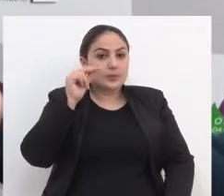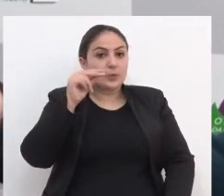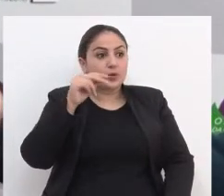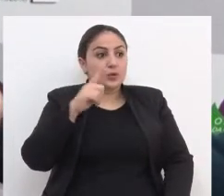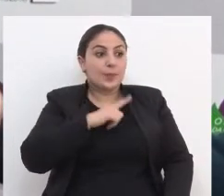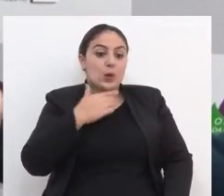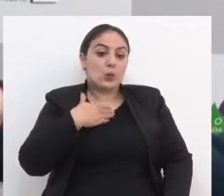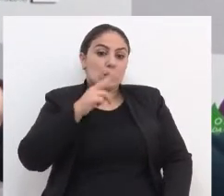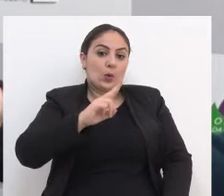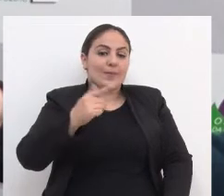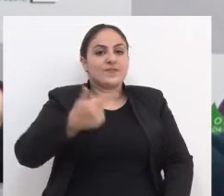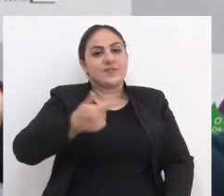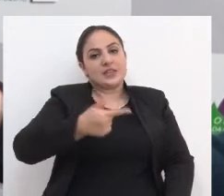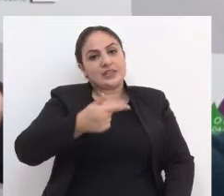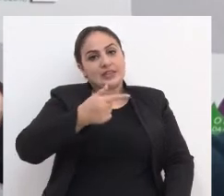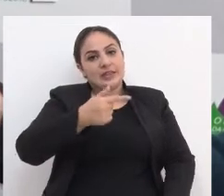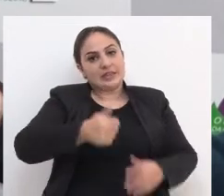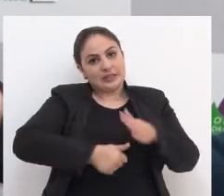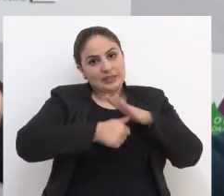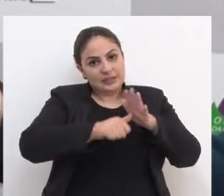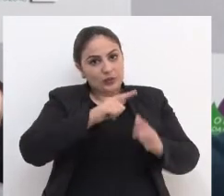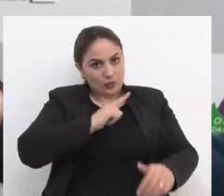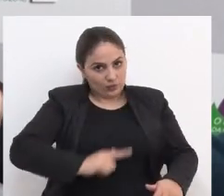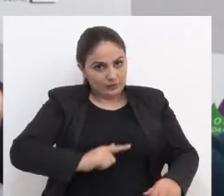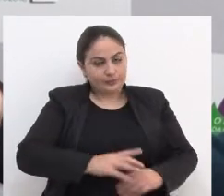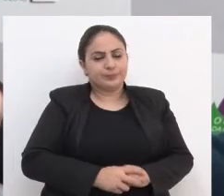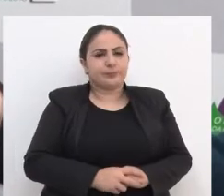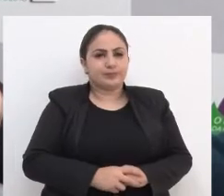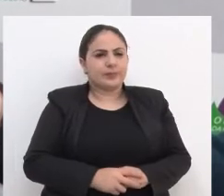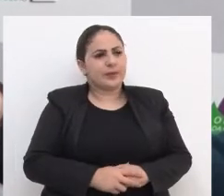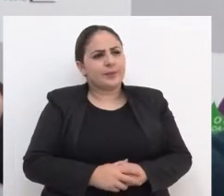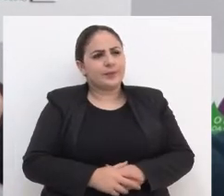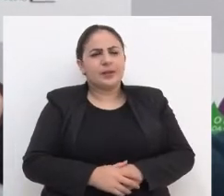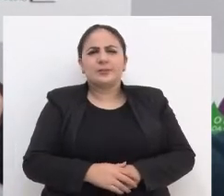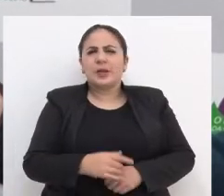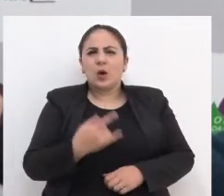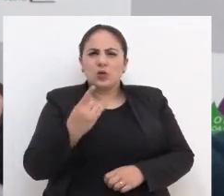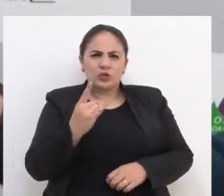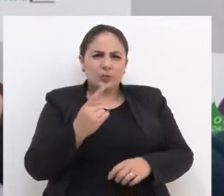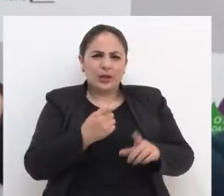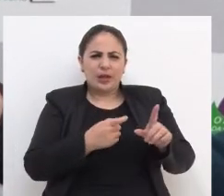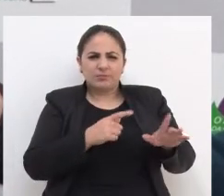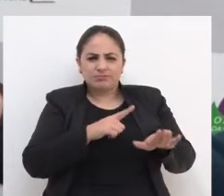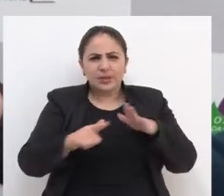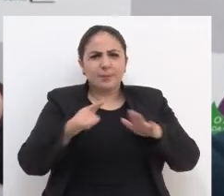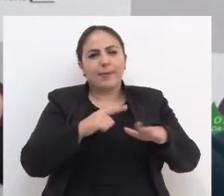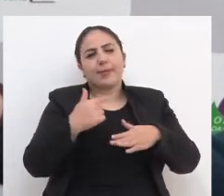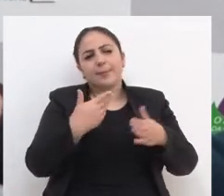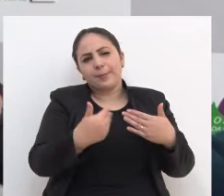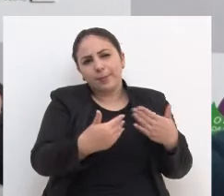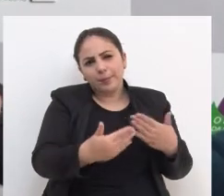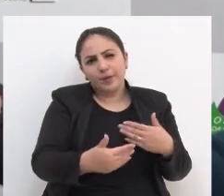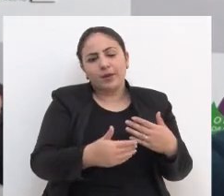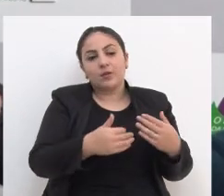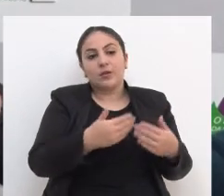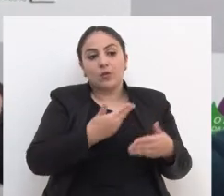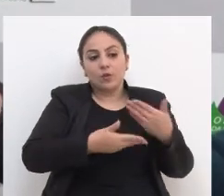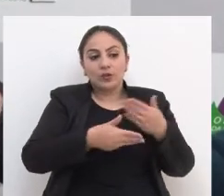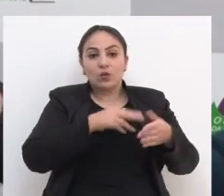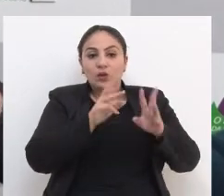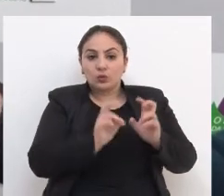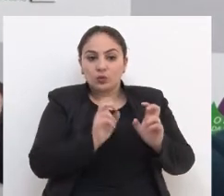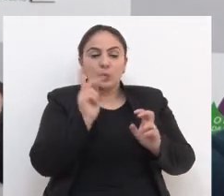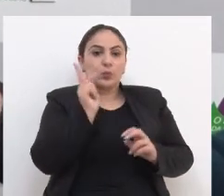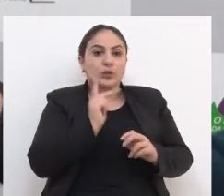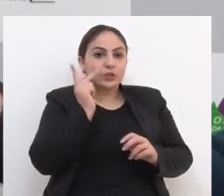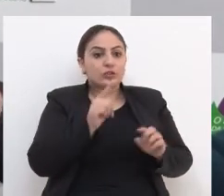ser o vice-líder do governo. Muitas conversas nas últimas semanas envolvendo questões políticas, envolvendo questões